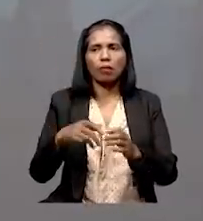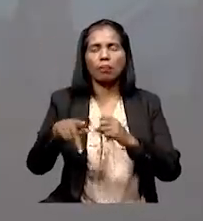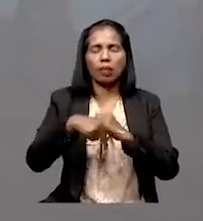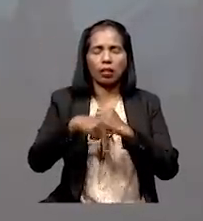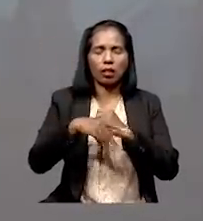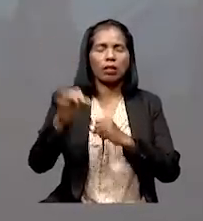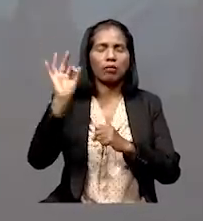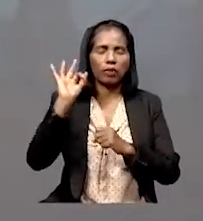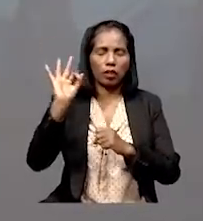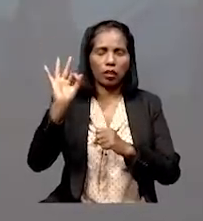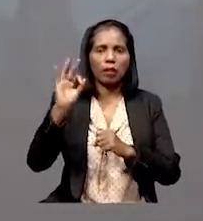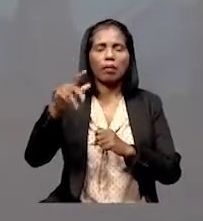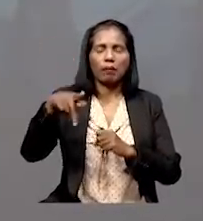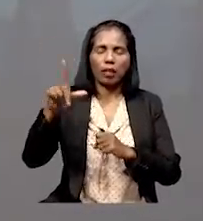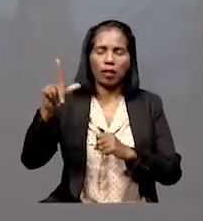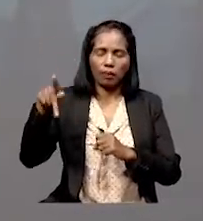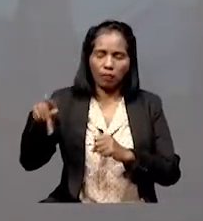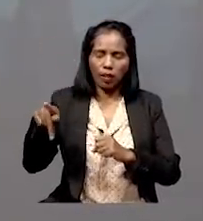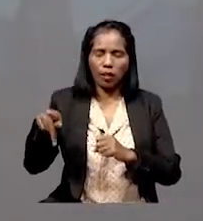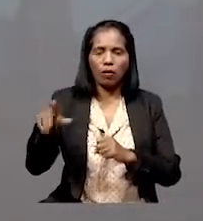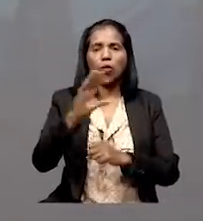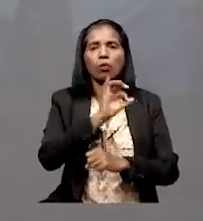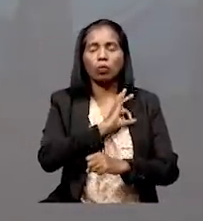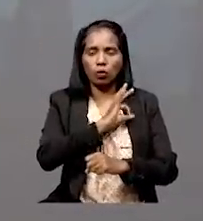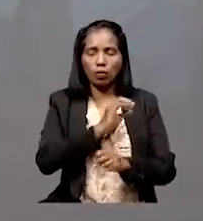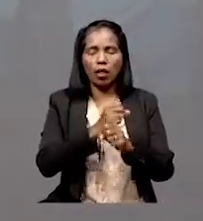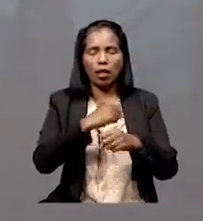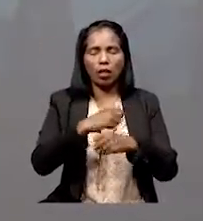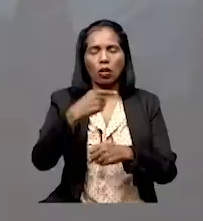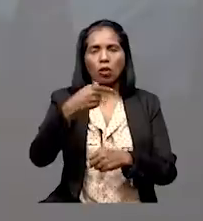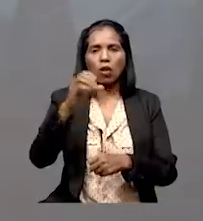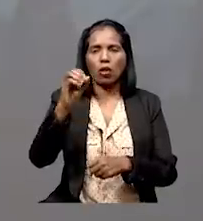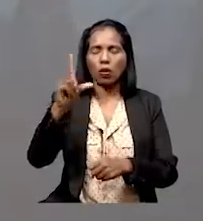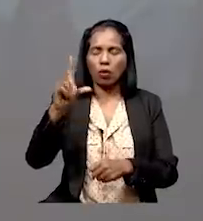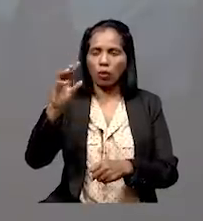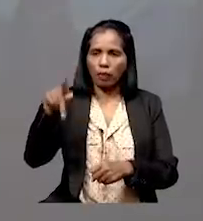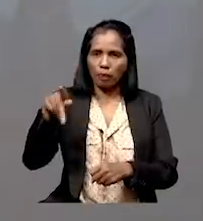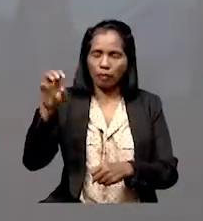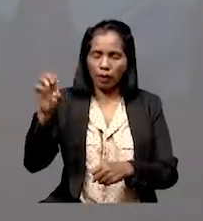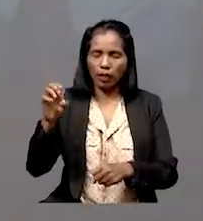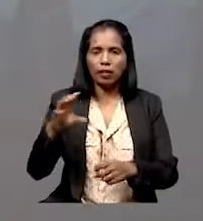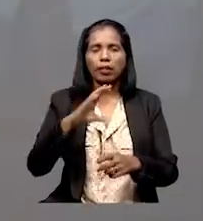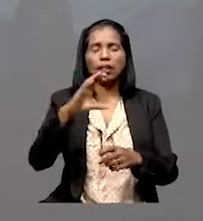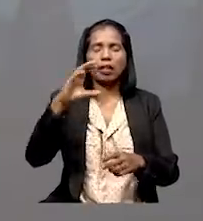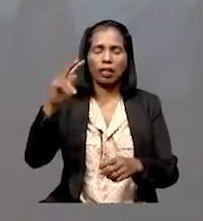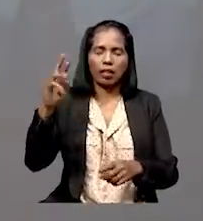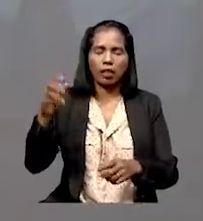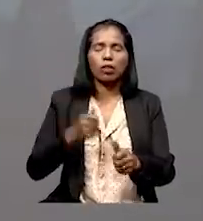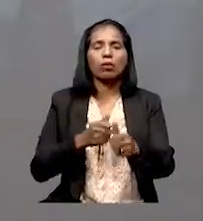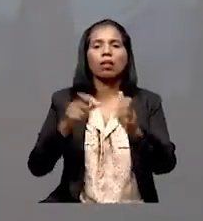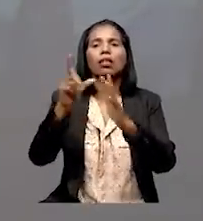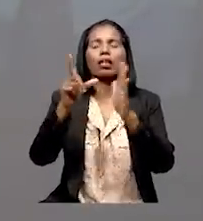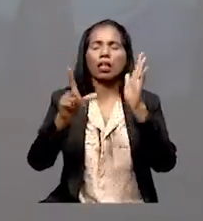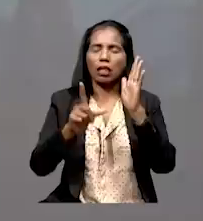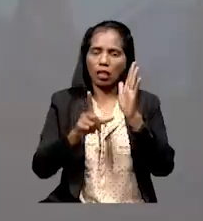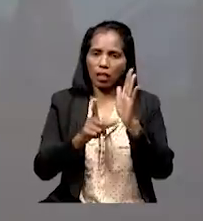hukum tu mahal golpe. Senarai lah hal golpe. Senarai bah kumpul red mandatu konstitusi. Ida